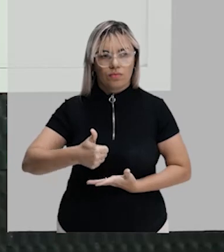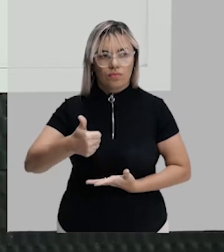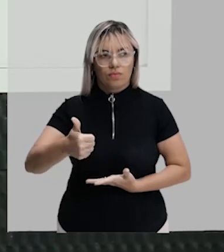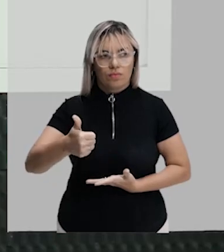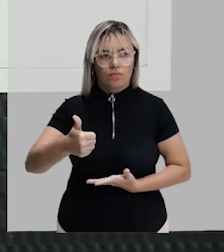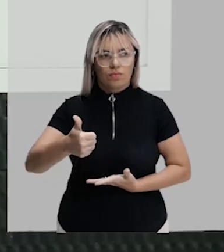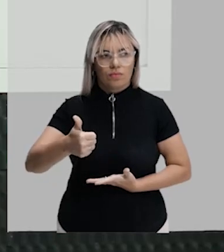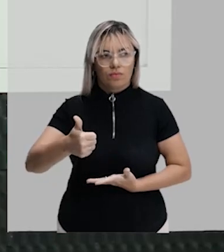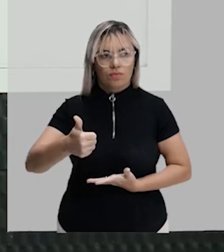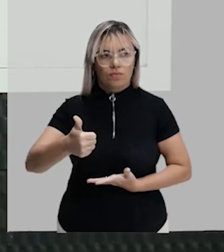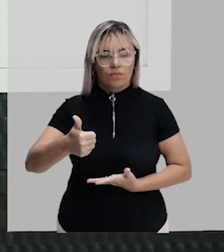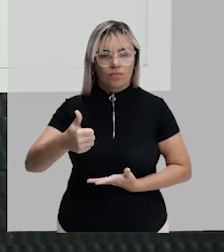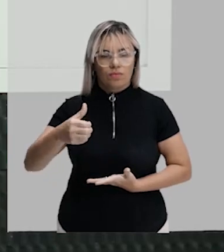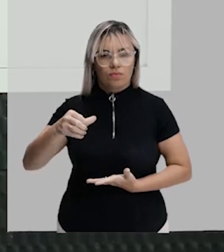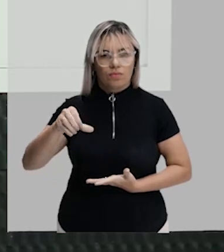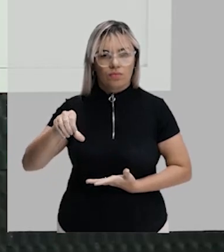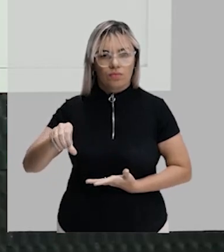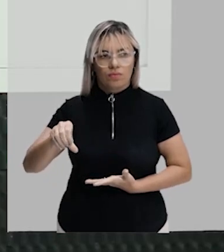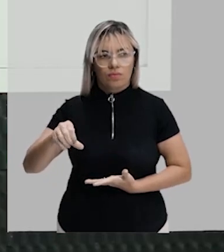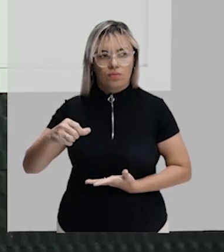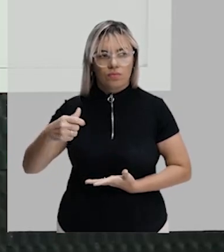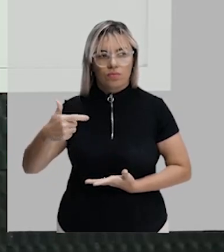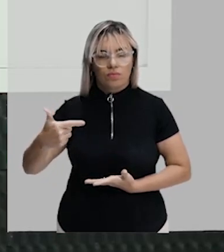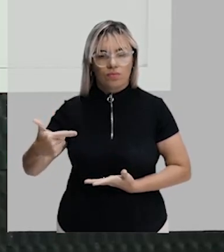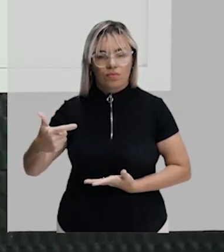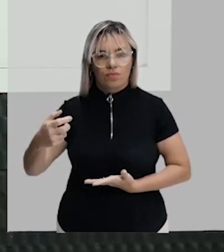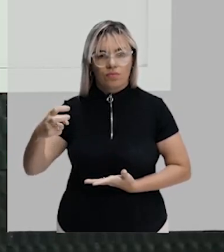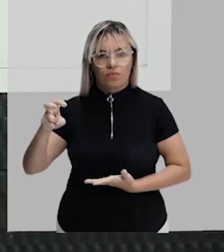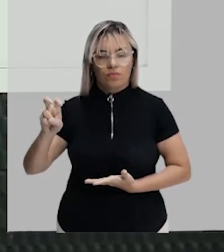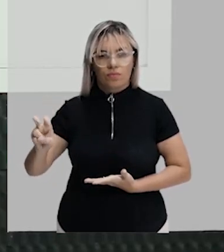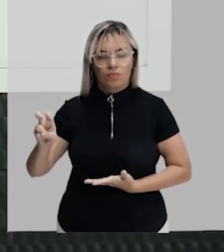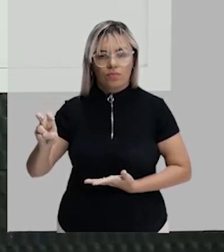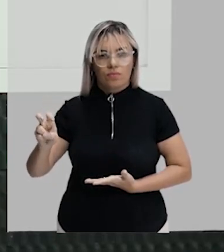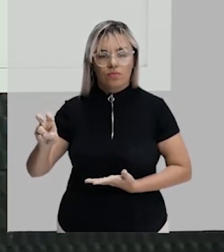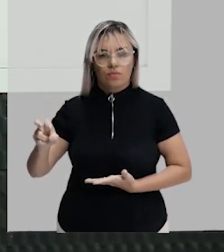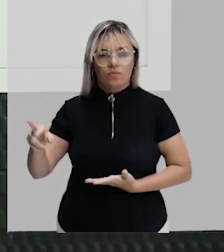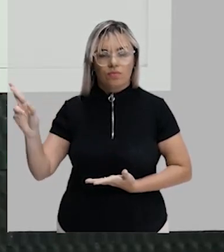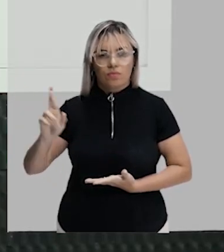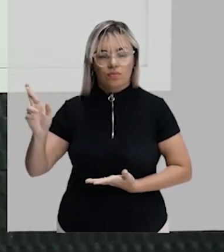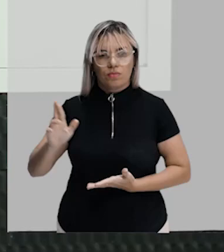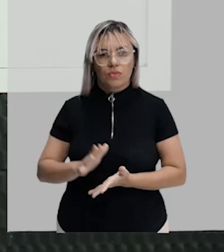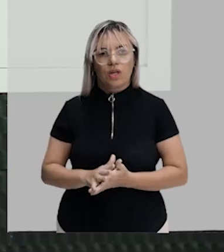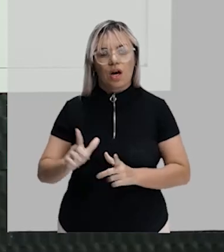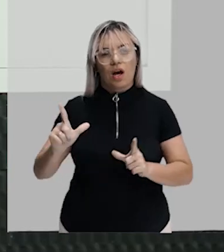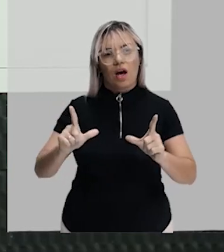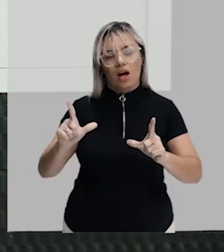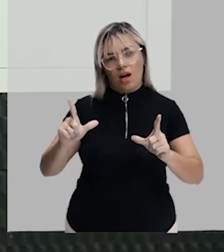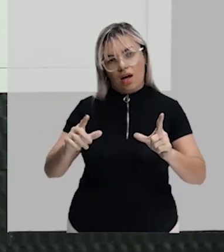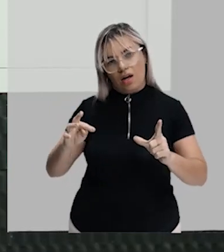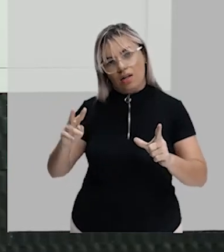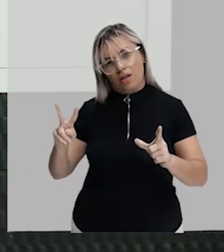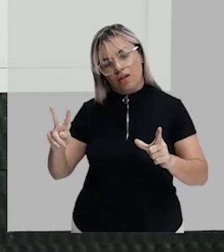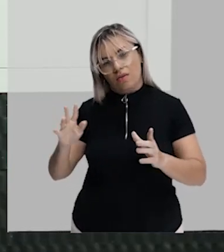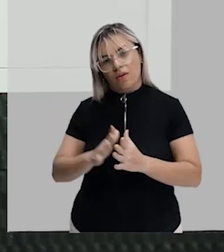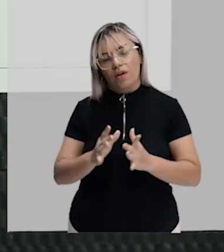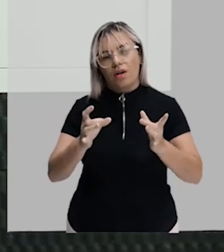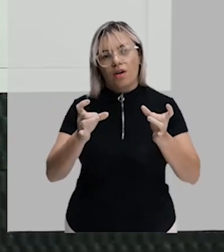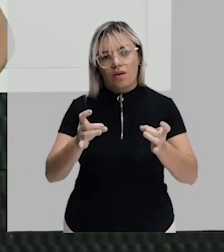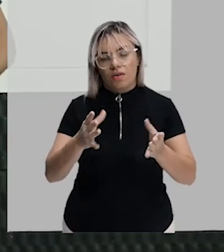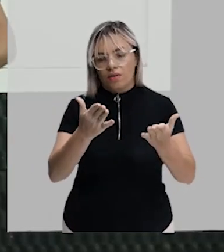Então, nessa TV, ela vai estar sendo vendida por esse preço aí, ó. Tá? Então, você não vai precisar na